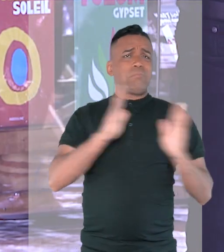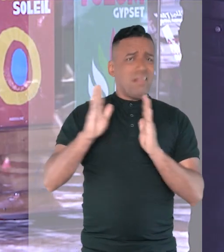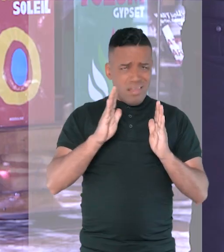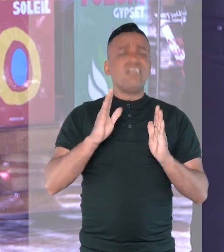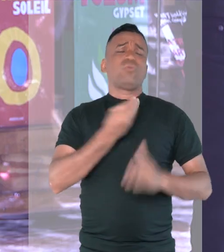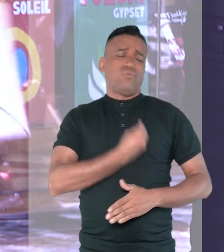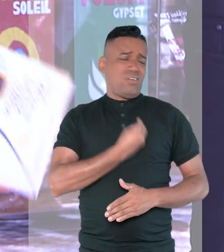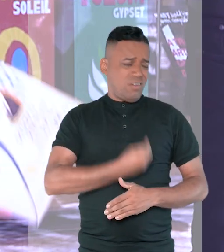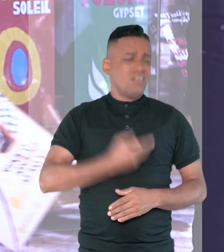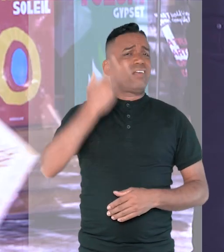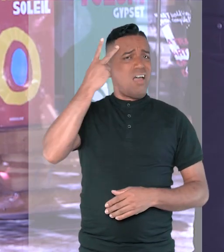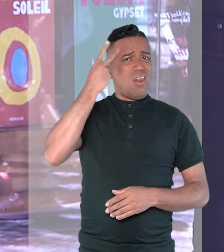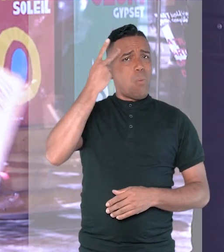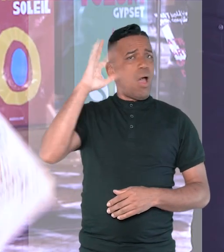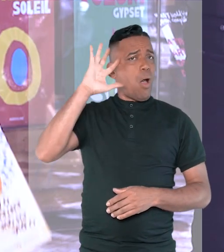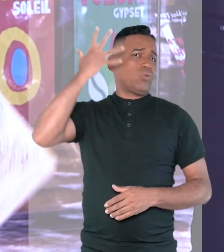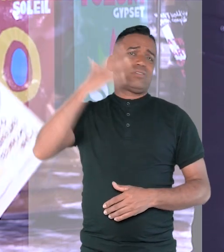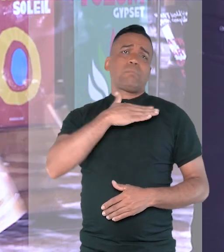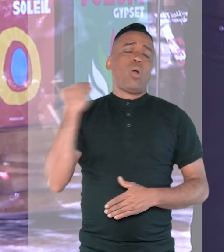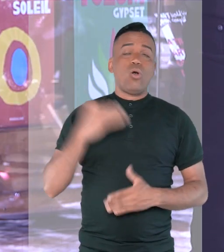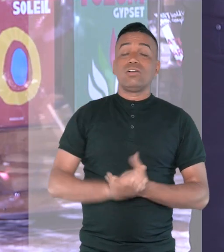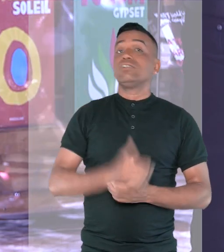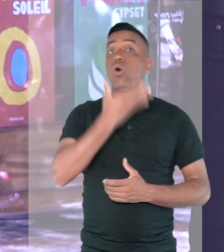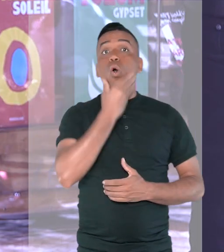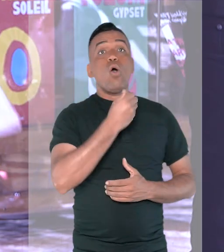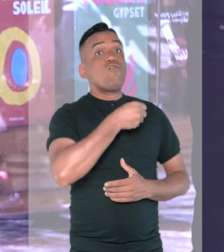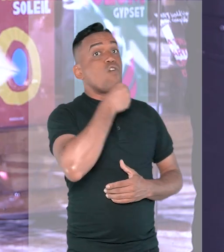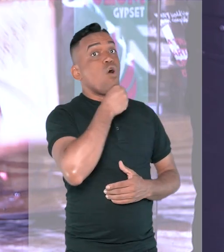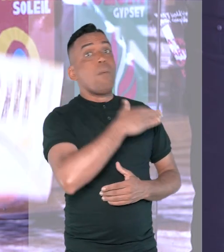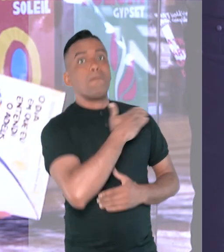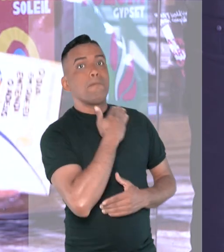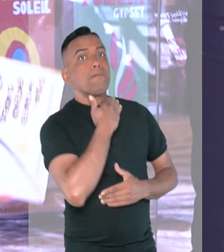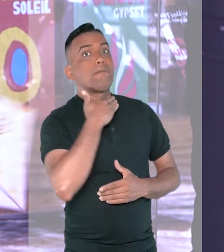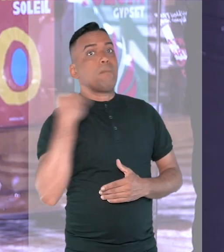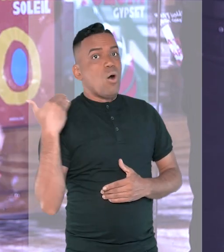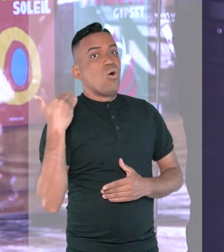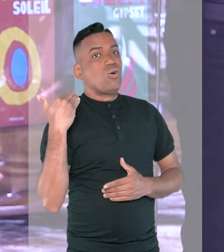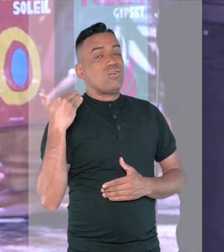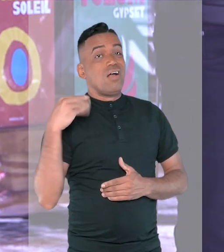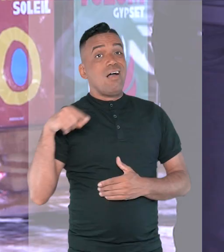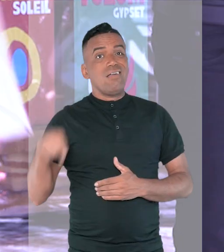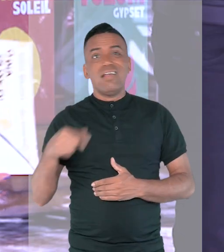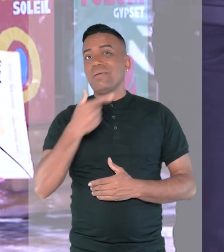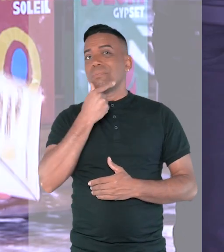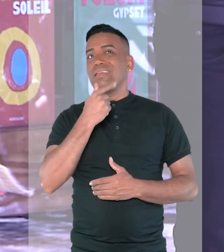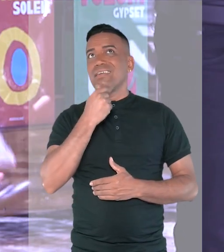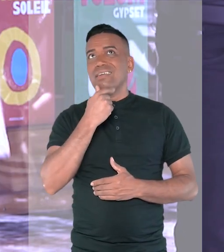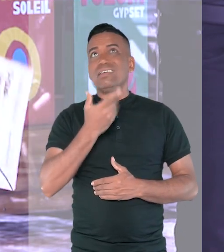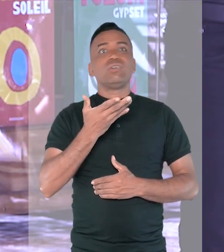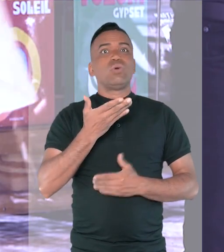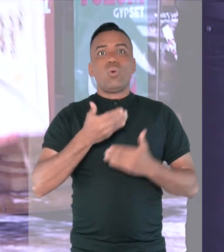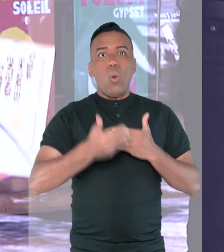entende que é uma etapa natural da vida. O seu avô falece e, a partir daí,